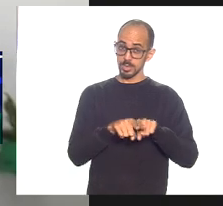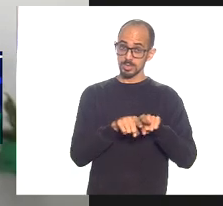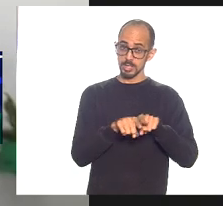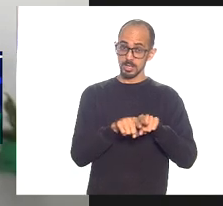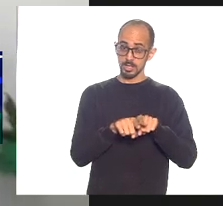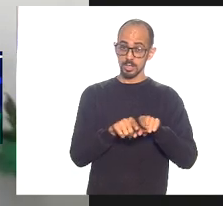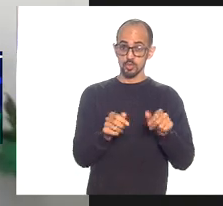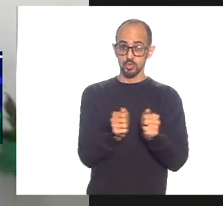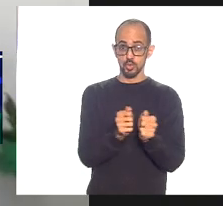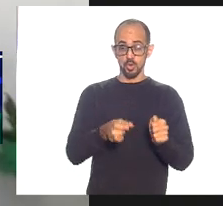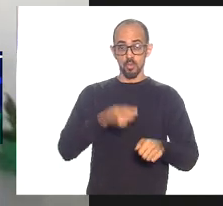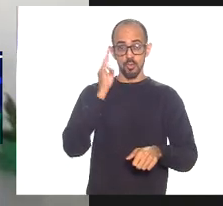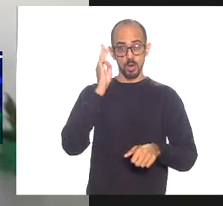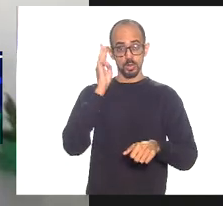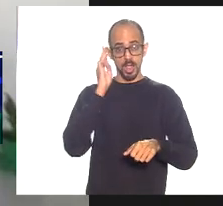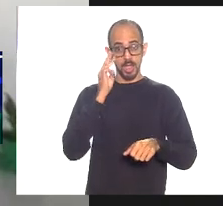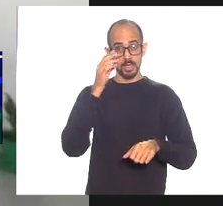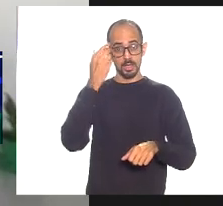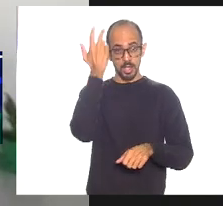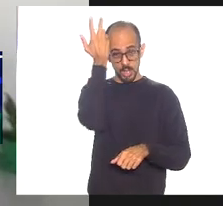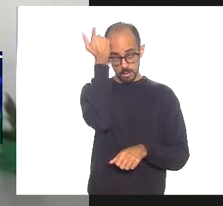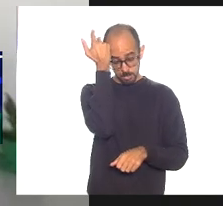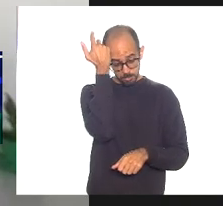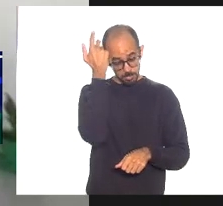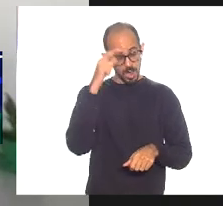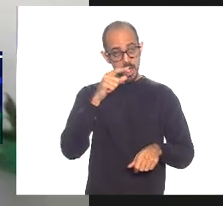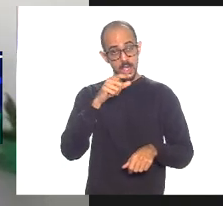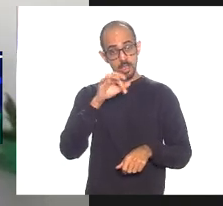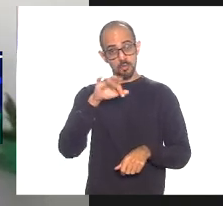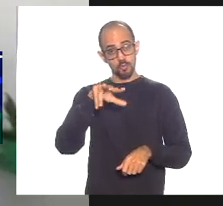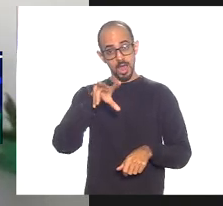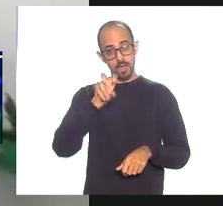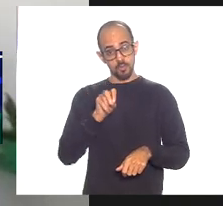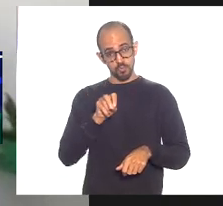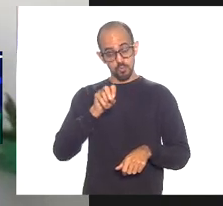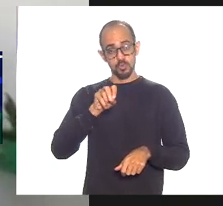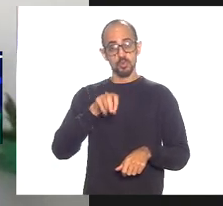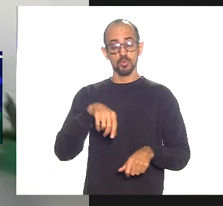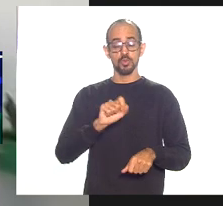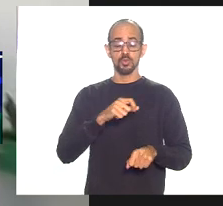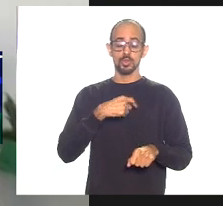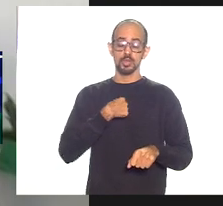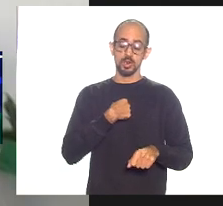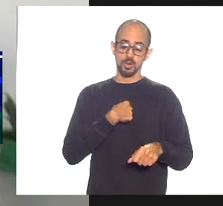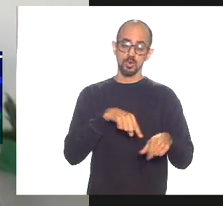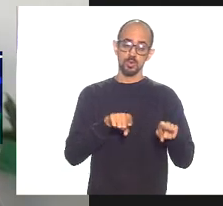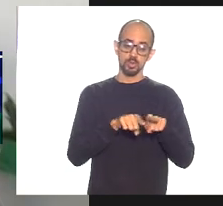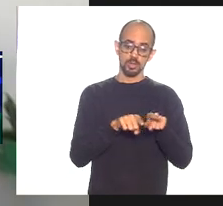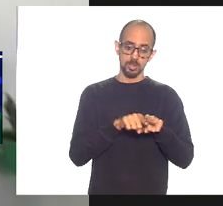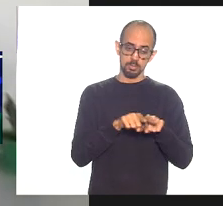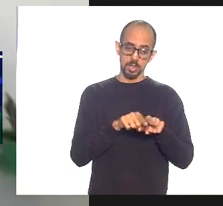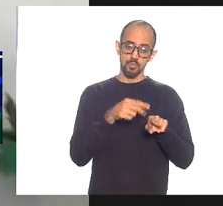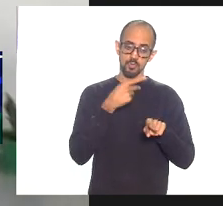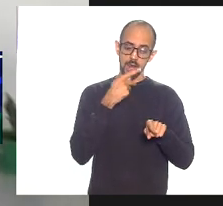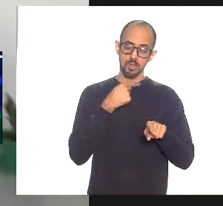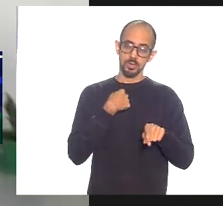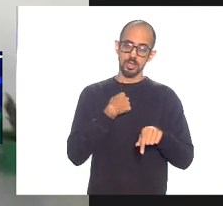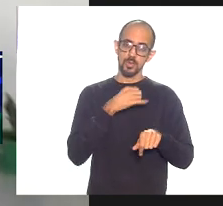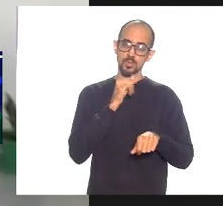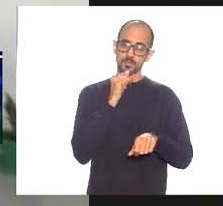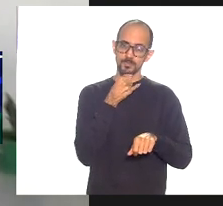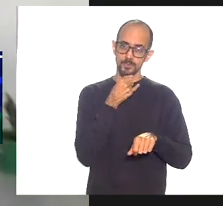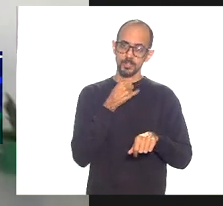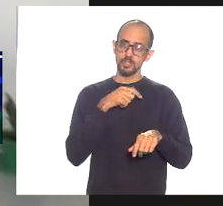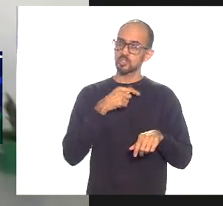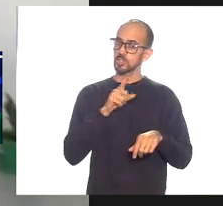Deputado waldeck Carneiro também Eliomar coelho e Flávio serafini e já digo aqui da do meu lamento e